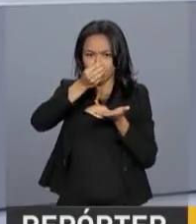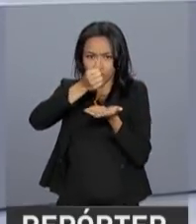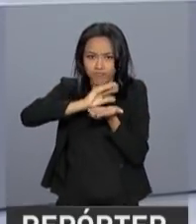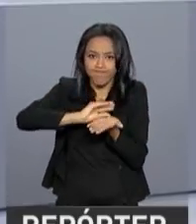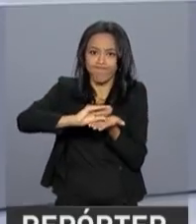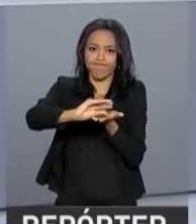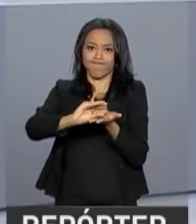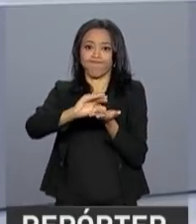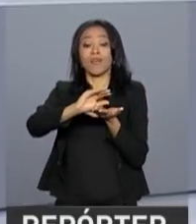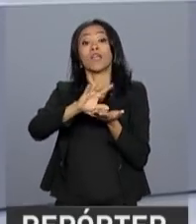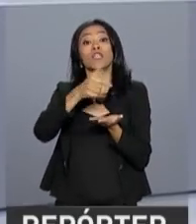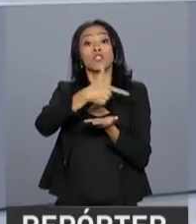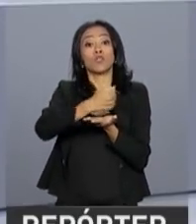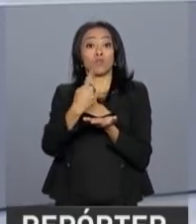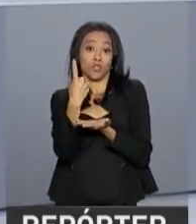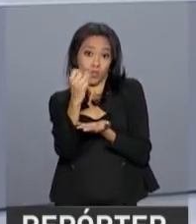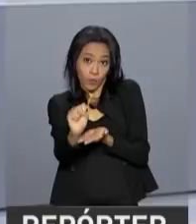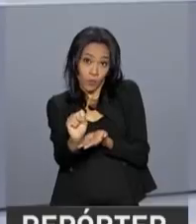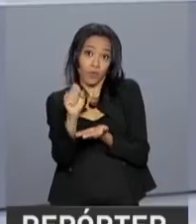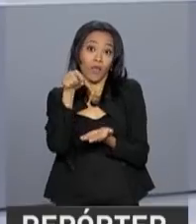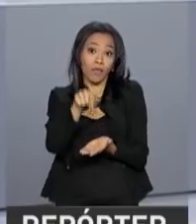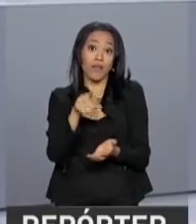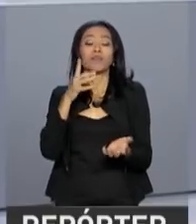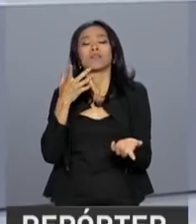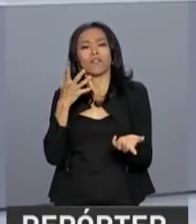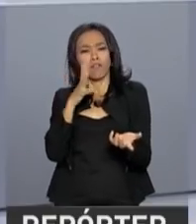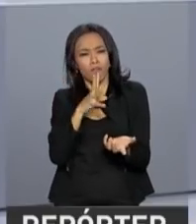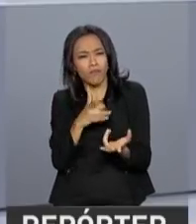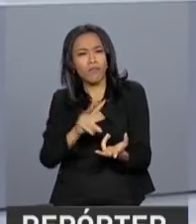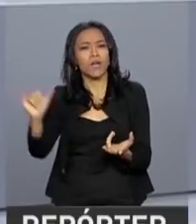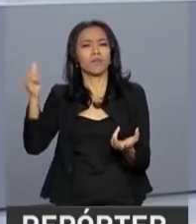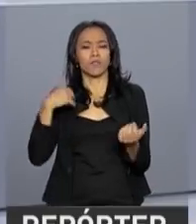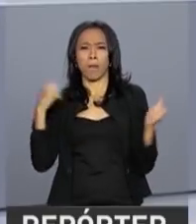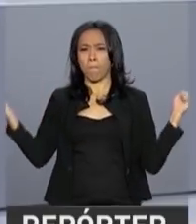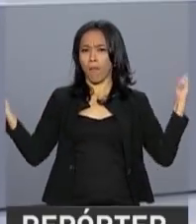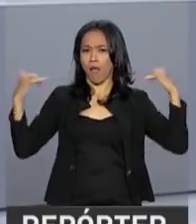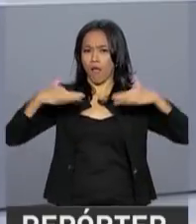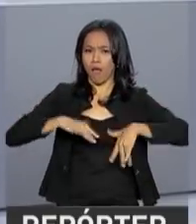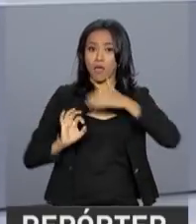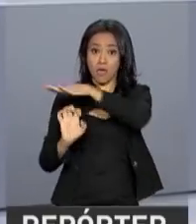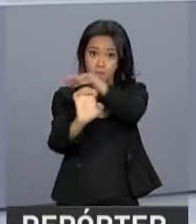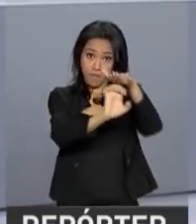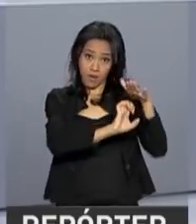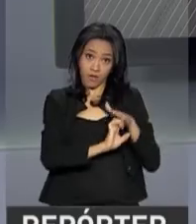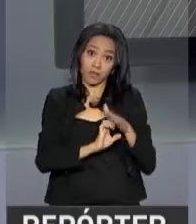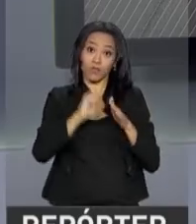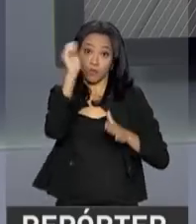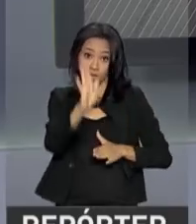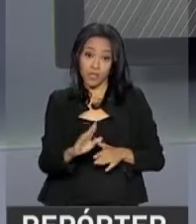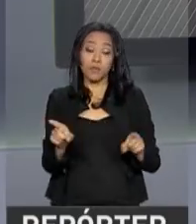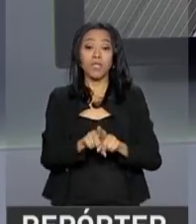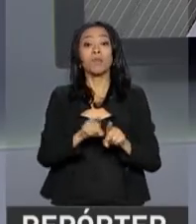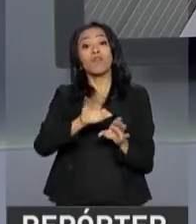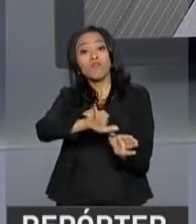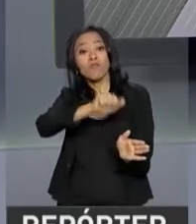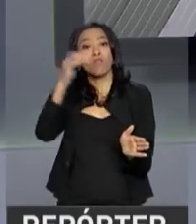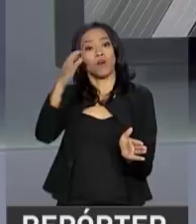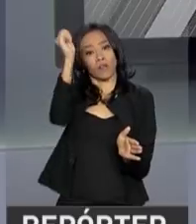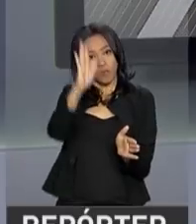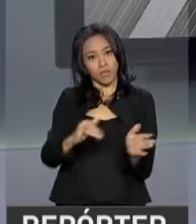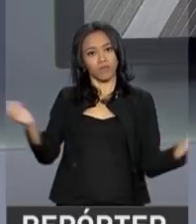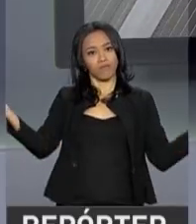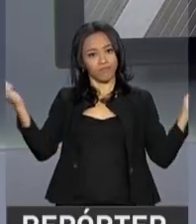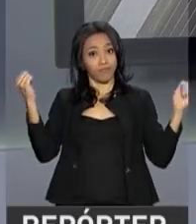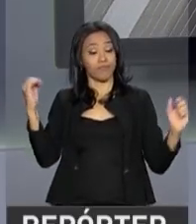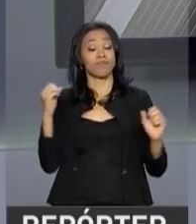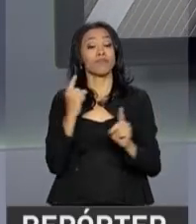Nós teremos uma cobertura especial desse encontro que reúne investidores brasileiros e estrangeiros. O repórter João Pedro Neto